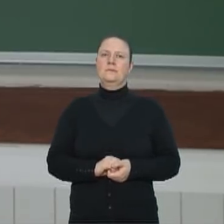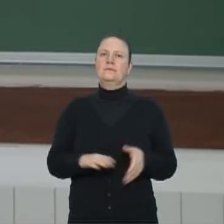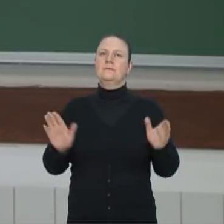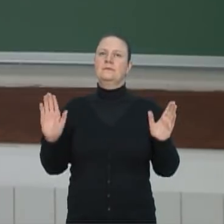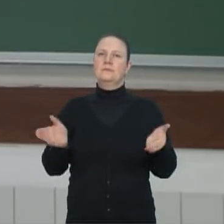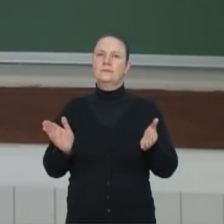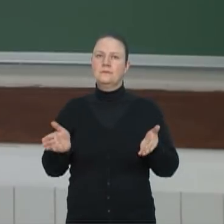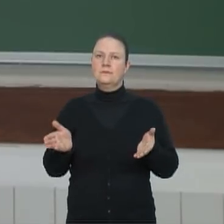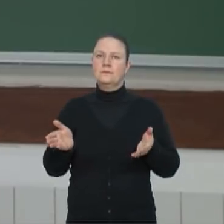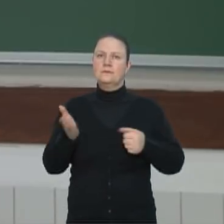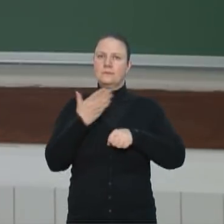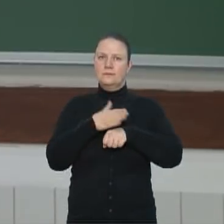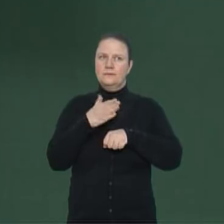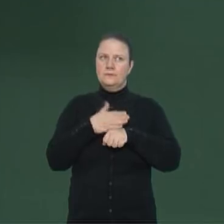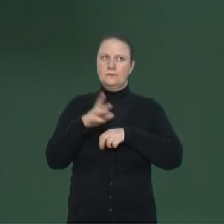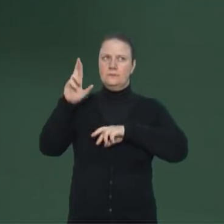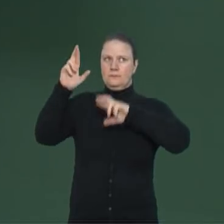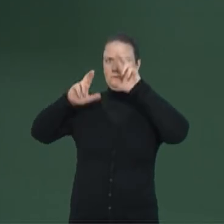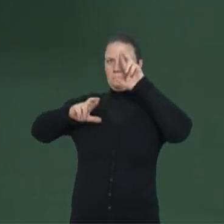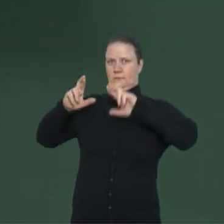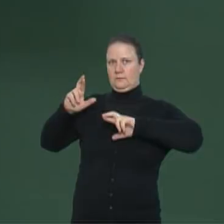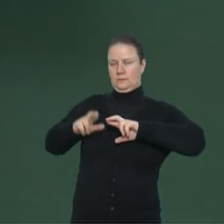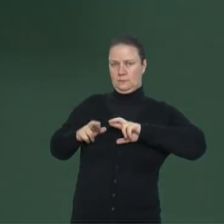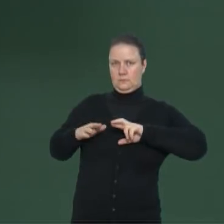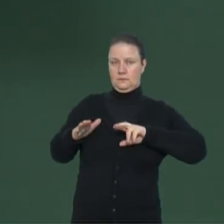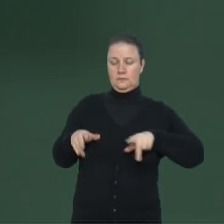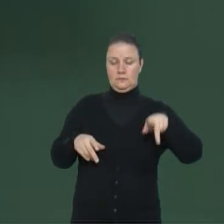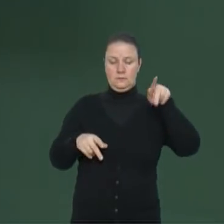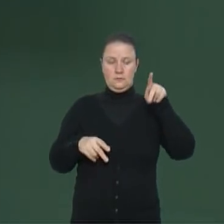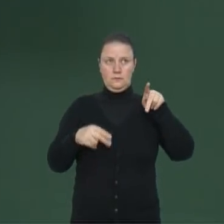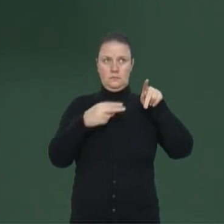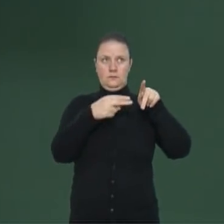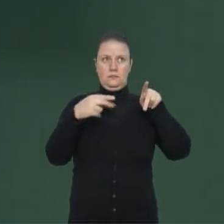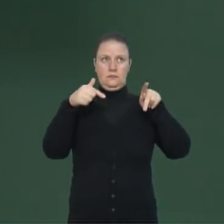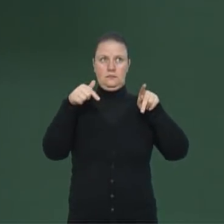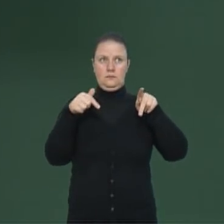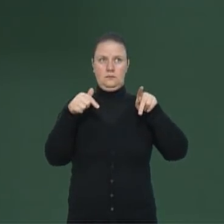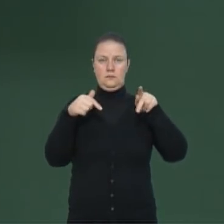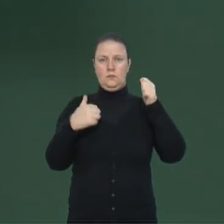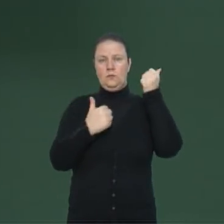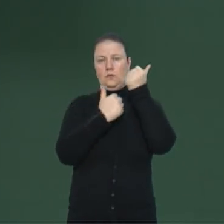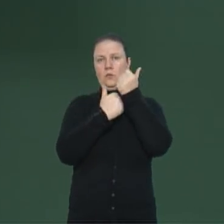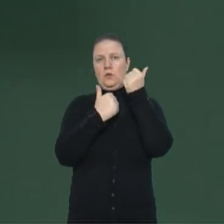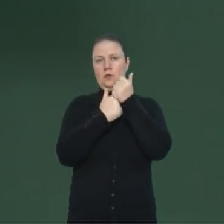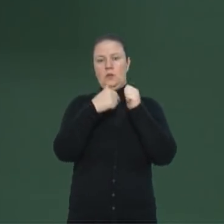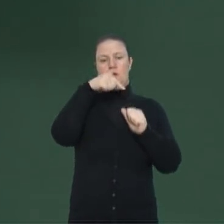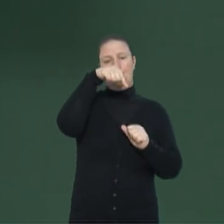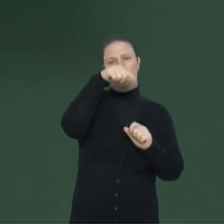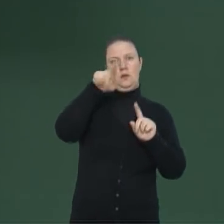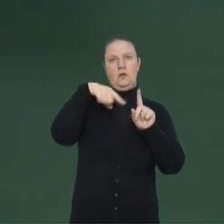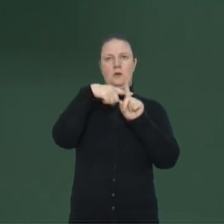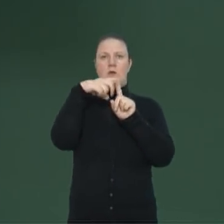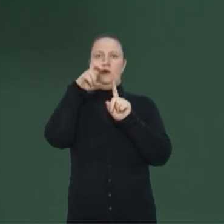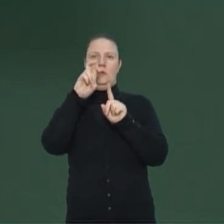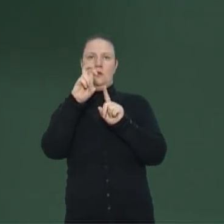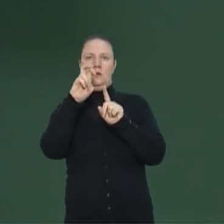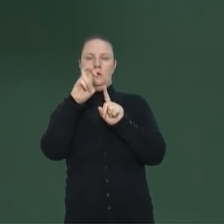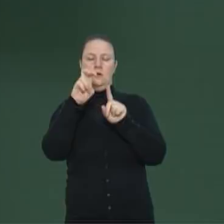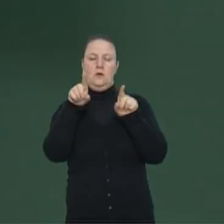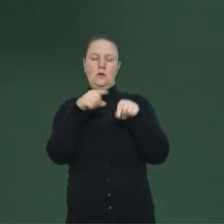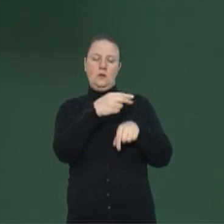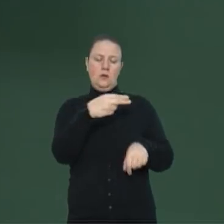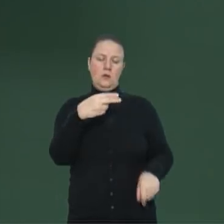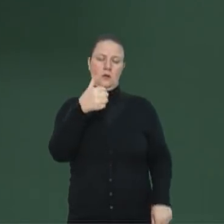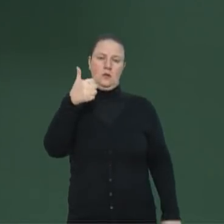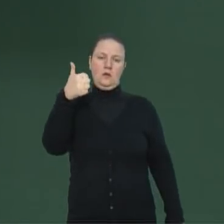Ali a verificação, né? Olha lá, ó. Se P é igual a 7, troca aqui por 7. 7 mais 5 vai dar 12. Então vai ficar x ao quadrado menos